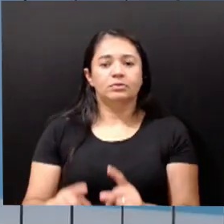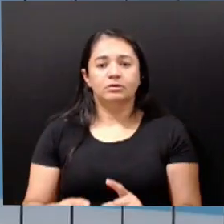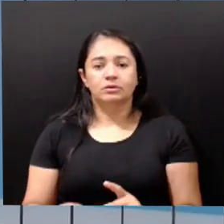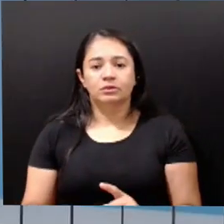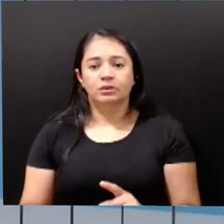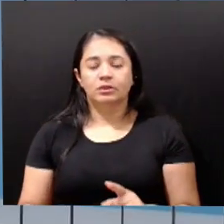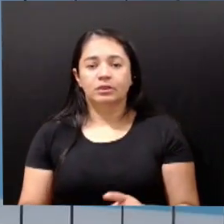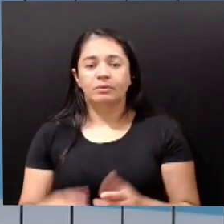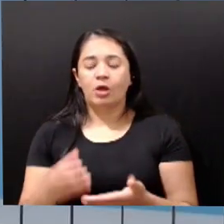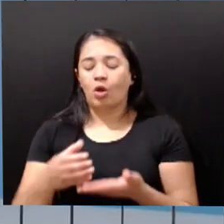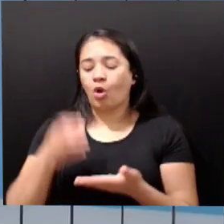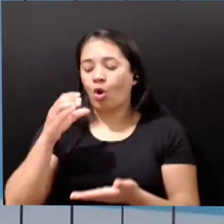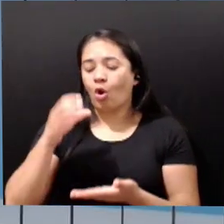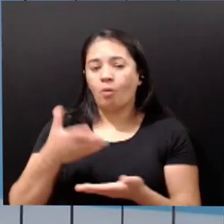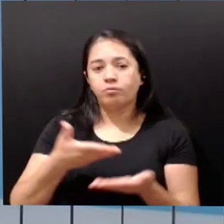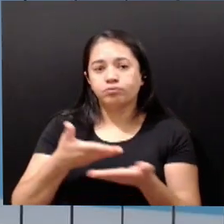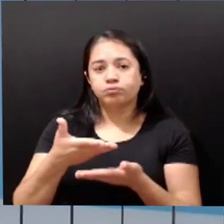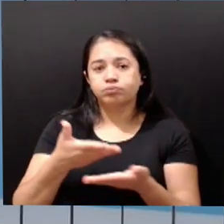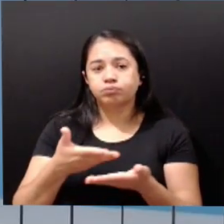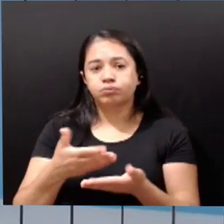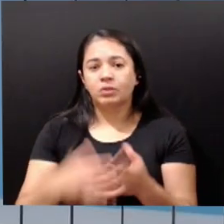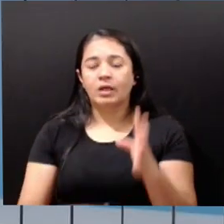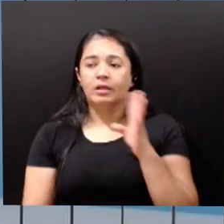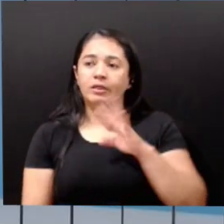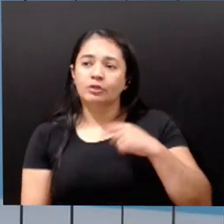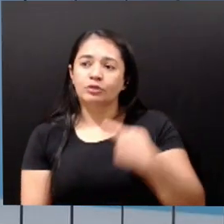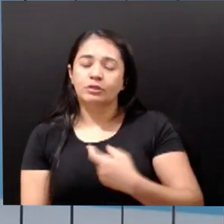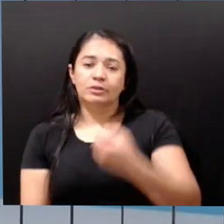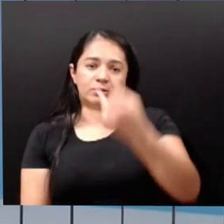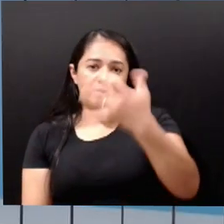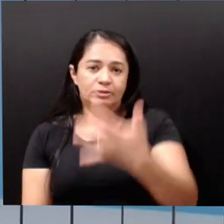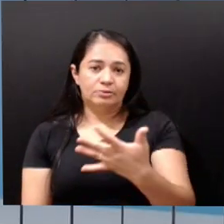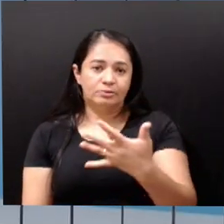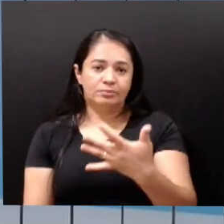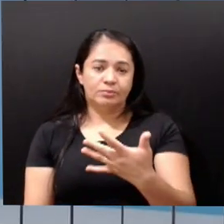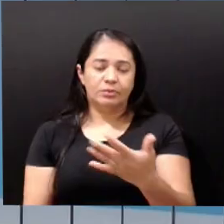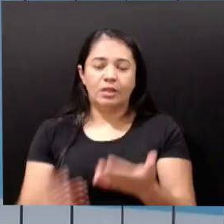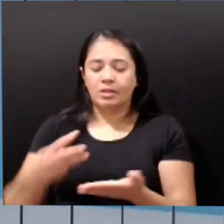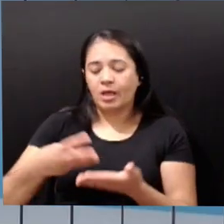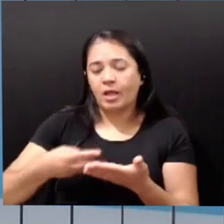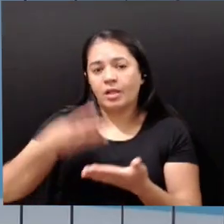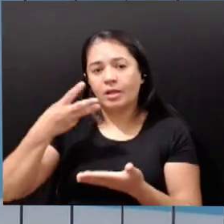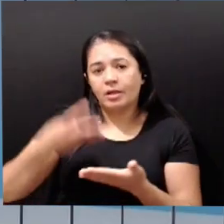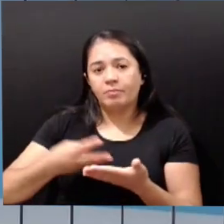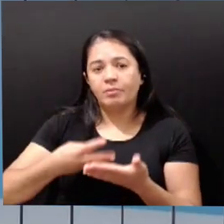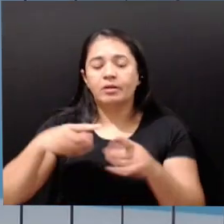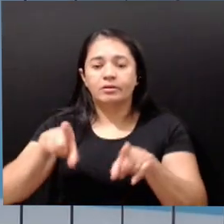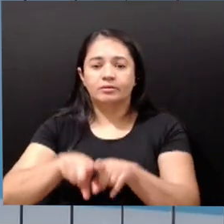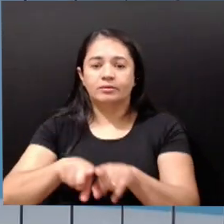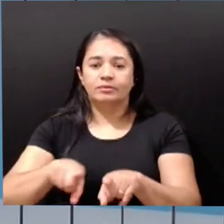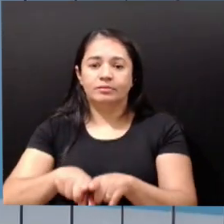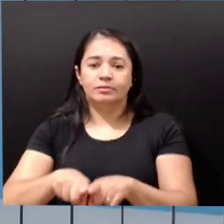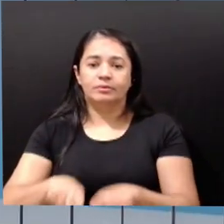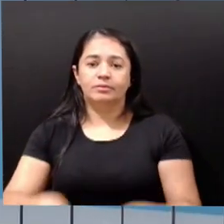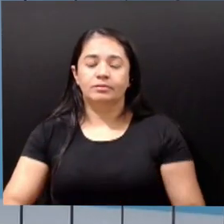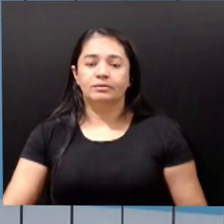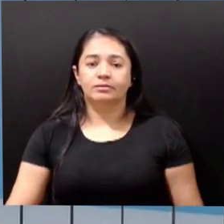essa questão com os copos, compartilhar, acho que isso é muito legal a gente falar, compartilhar talher e copo também, né,